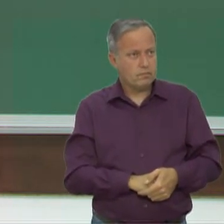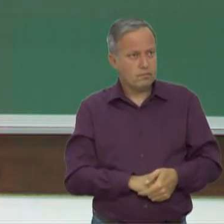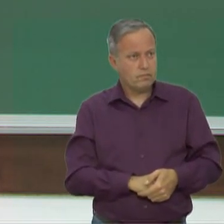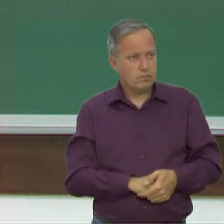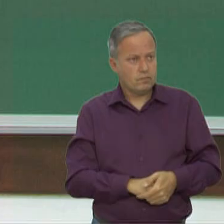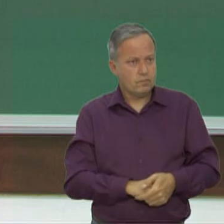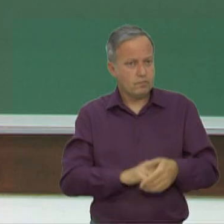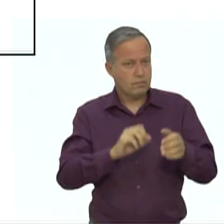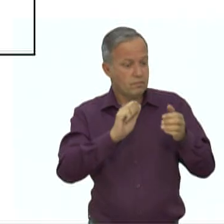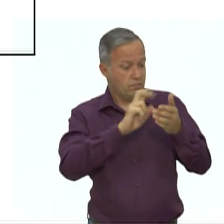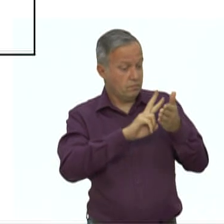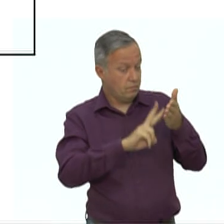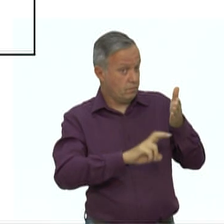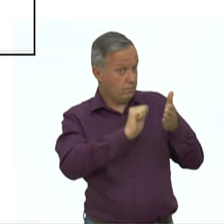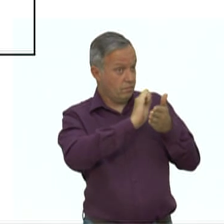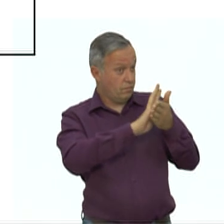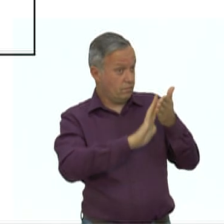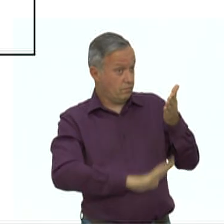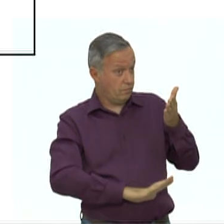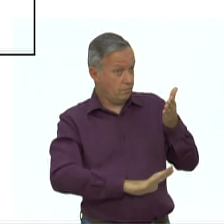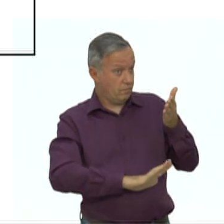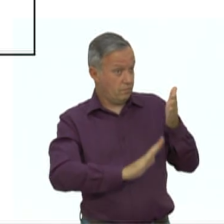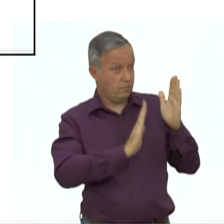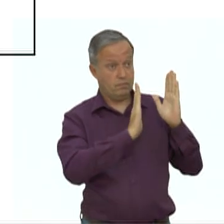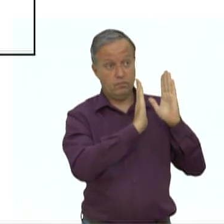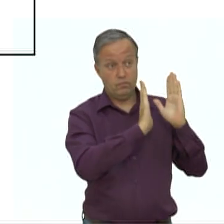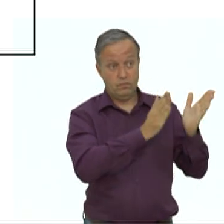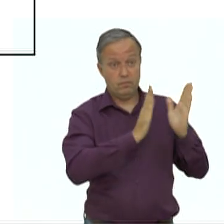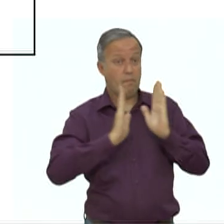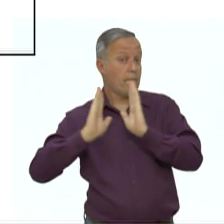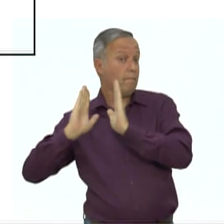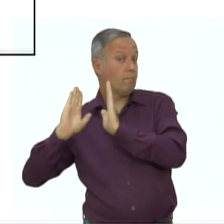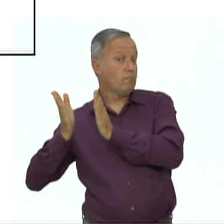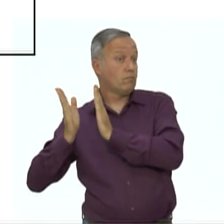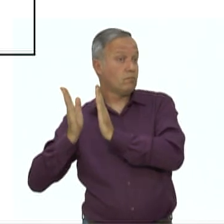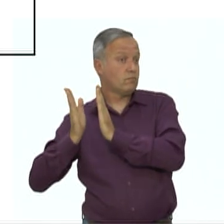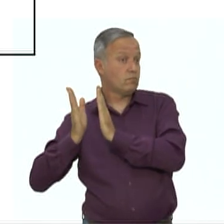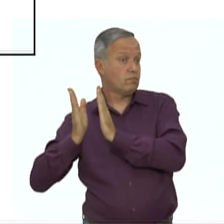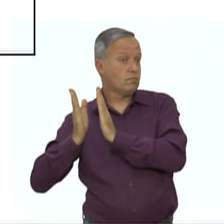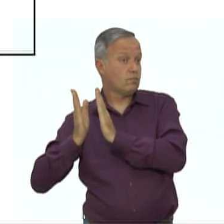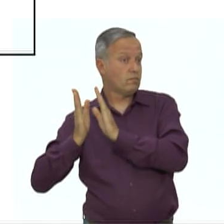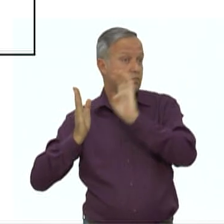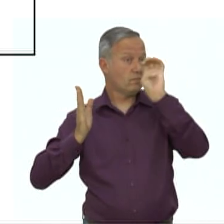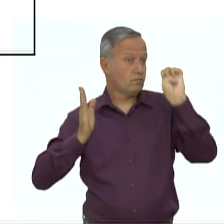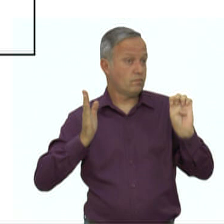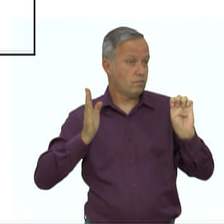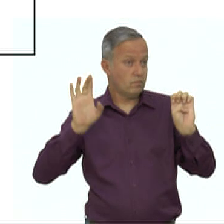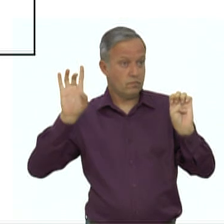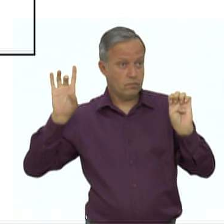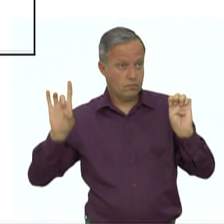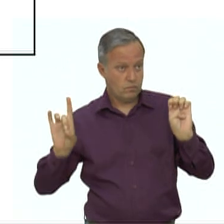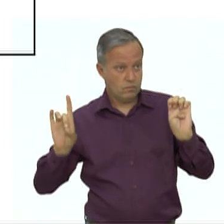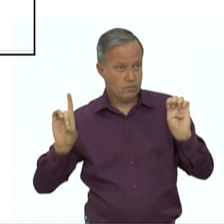Mais um exercício. Relaciona agora as colunas de la esquerda